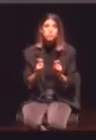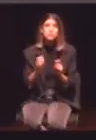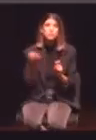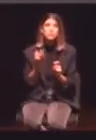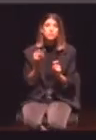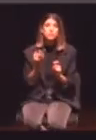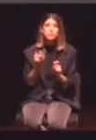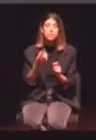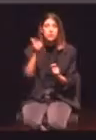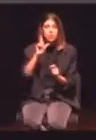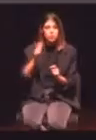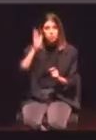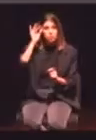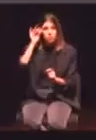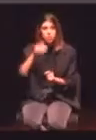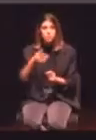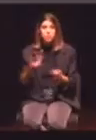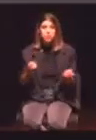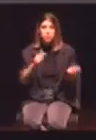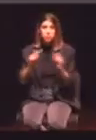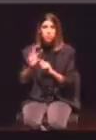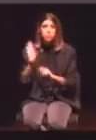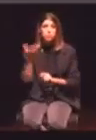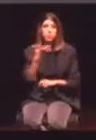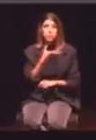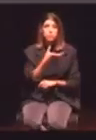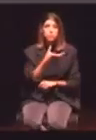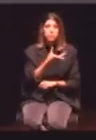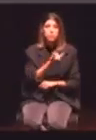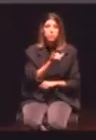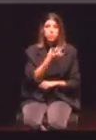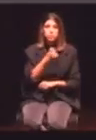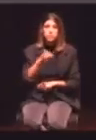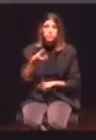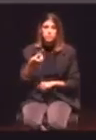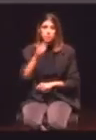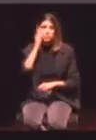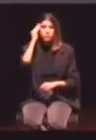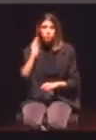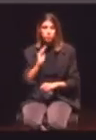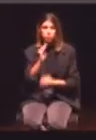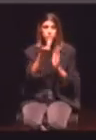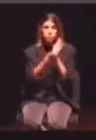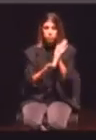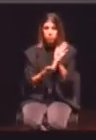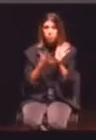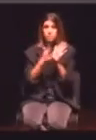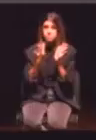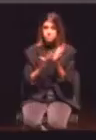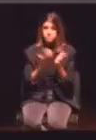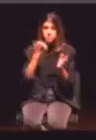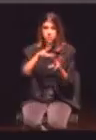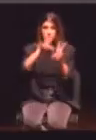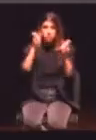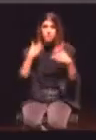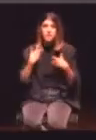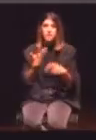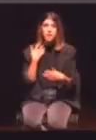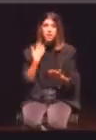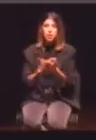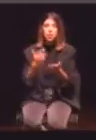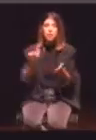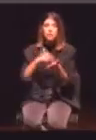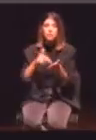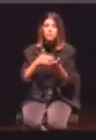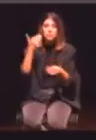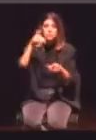temático Lisboa e os Animais, realizado em 2019, e cujas recomendações refletem esta matéria e nesta fase aguardamos a sua votação